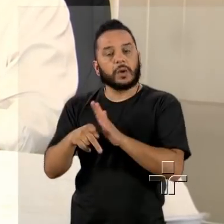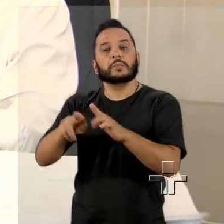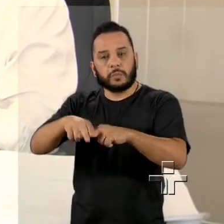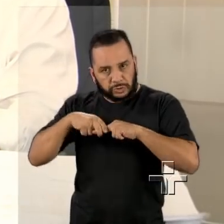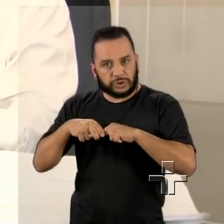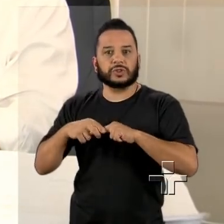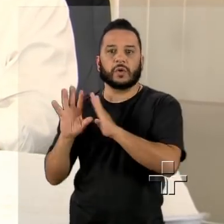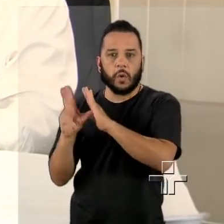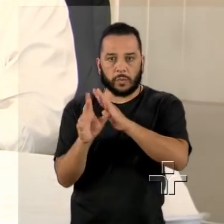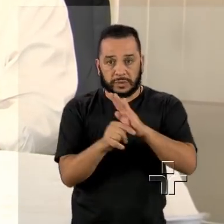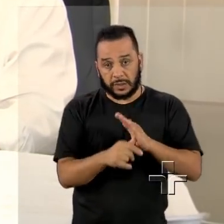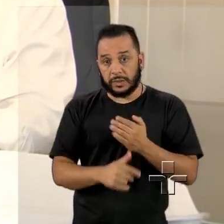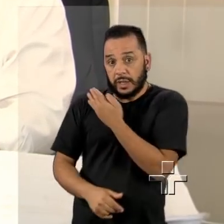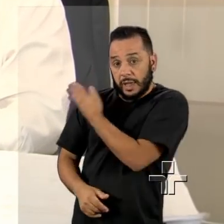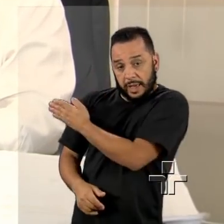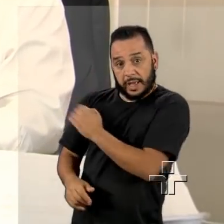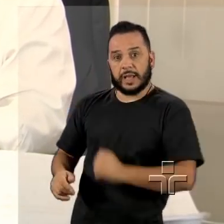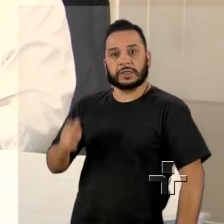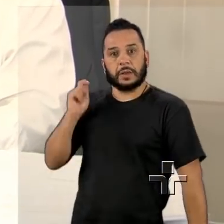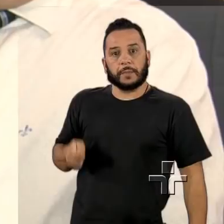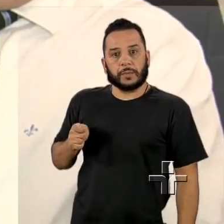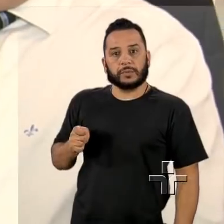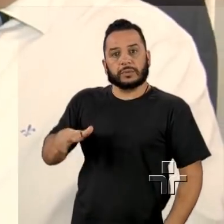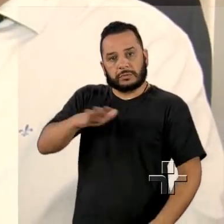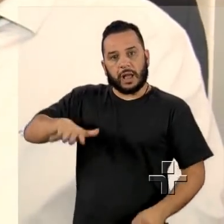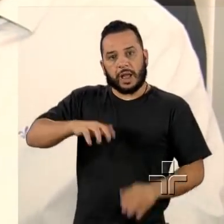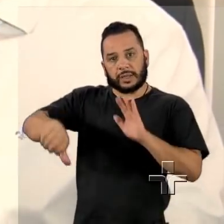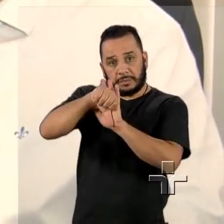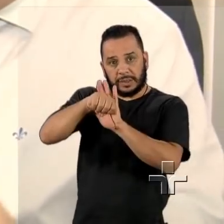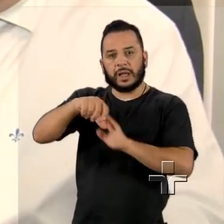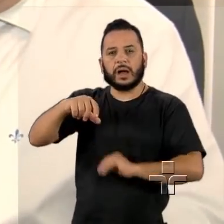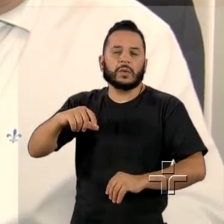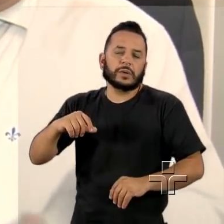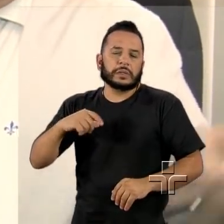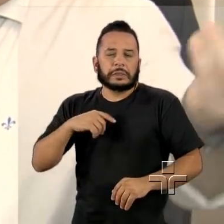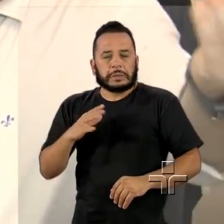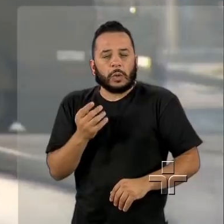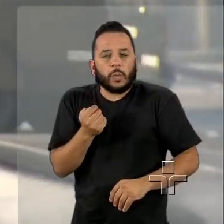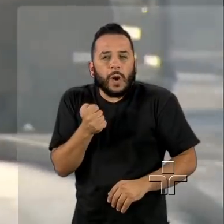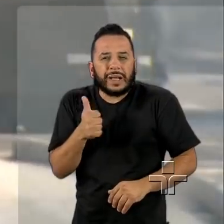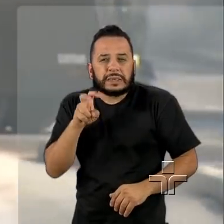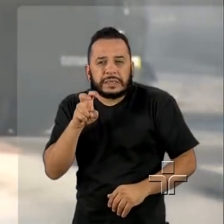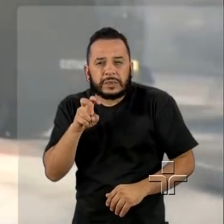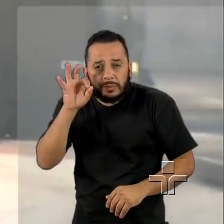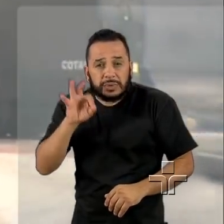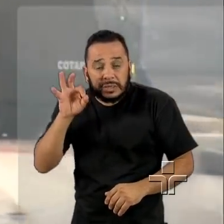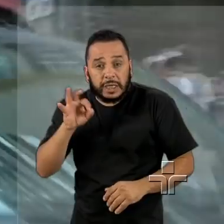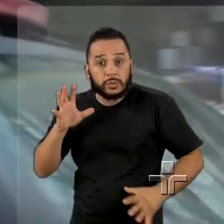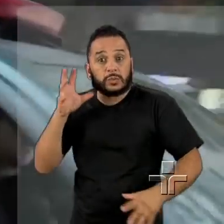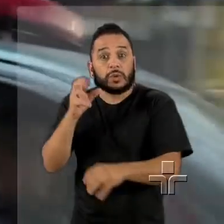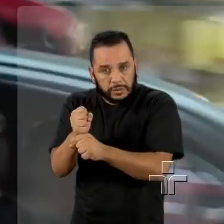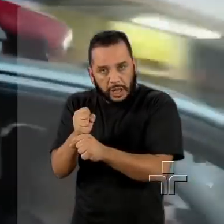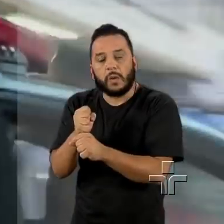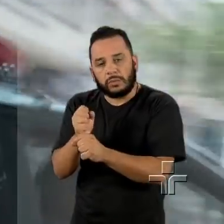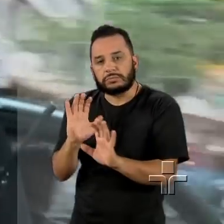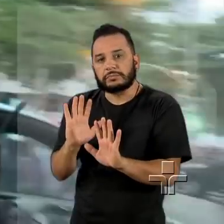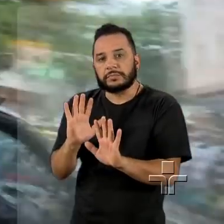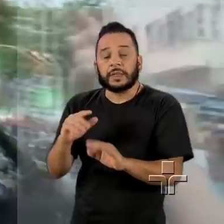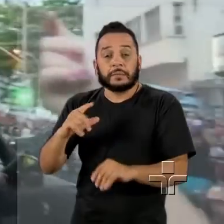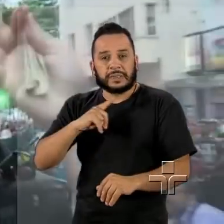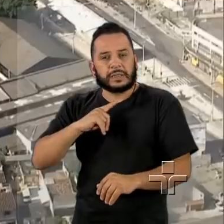Para se ter uma ideia, as estatais têm 48% dos bens e direitos do Brasil e geram apenas 24% do PIB, o